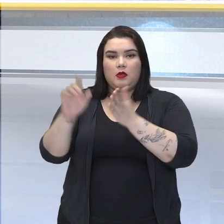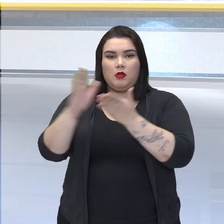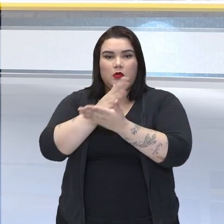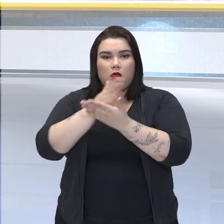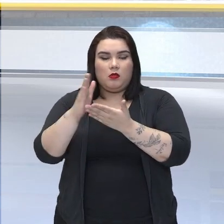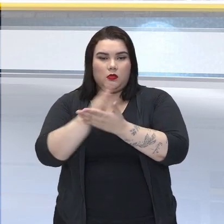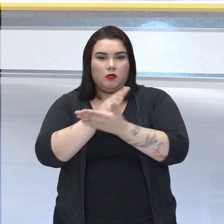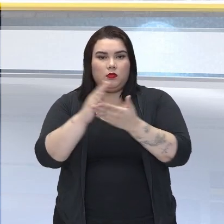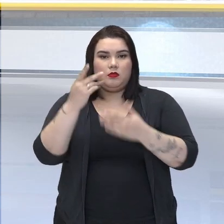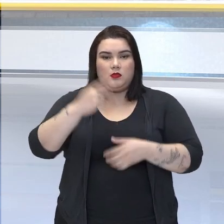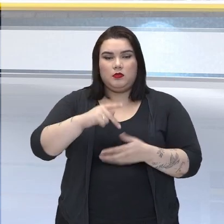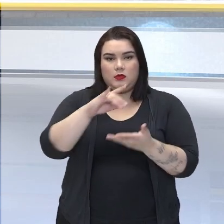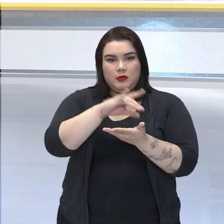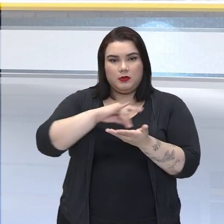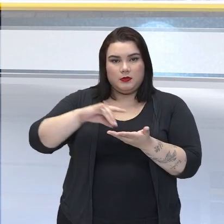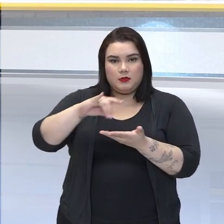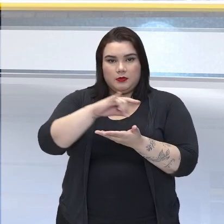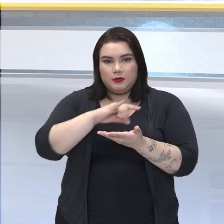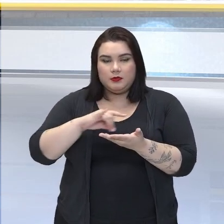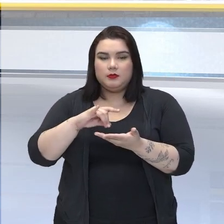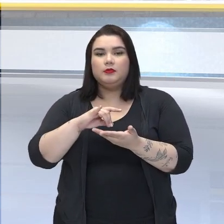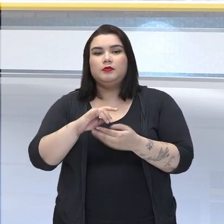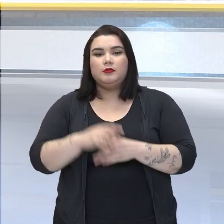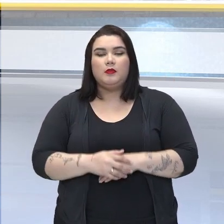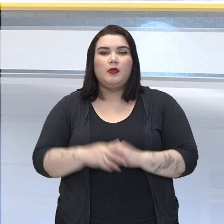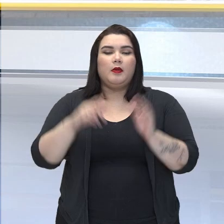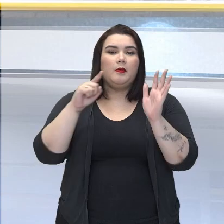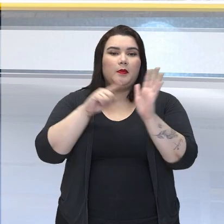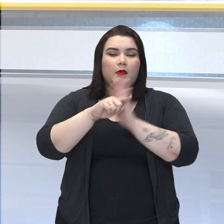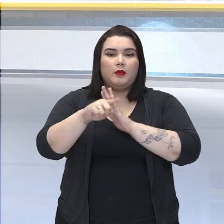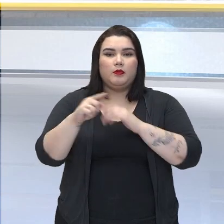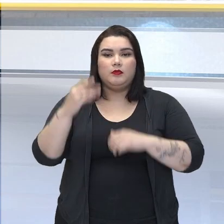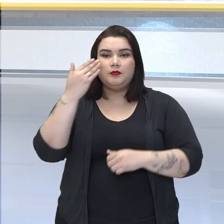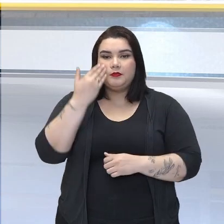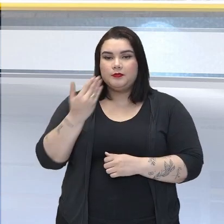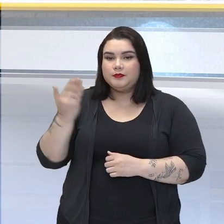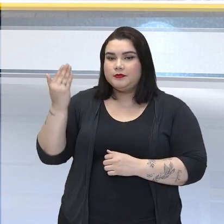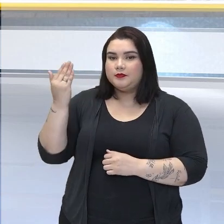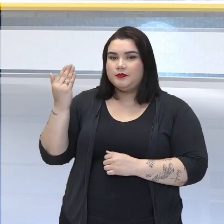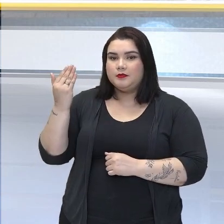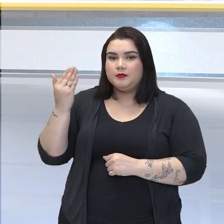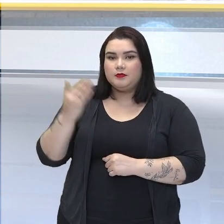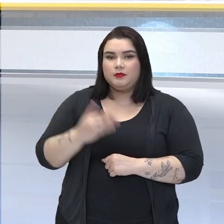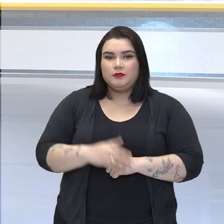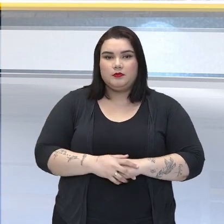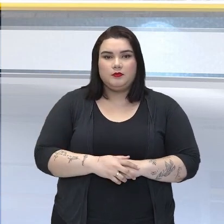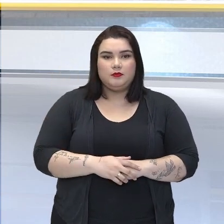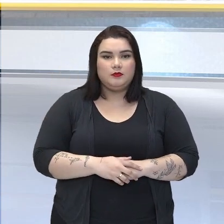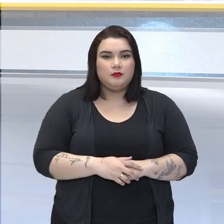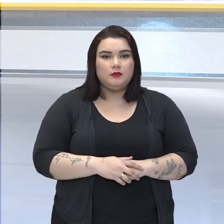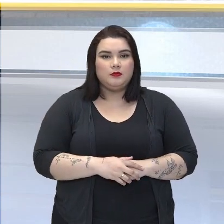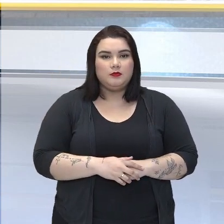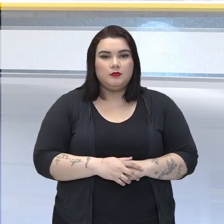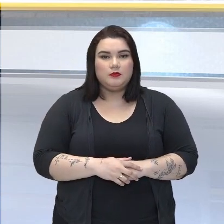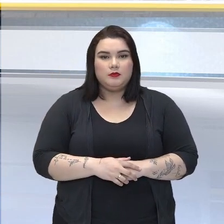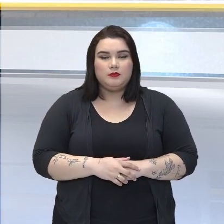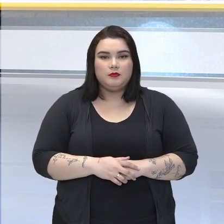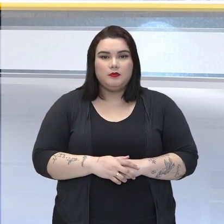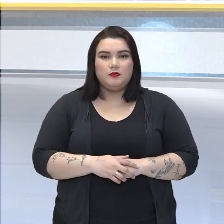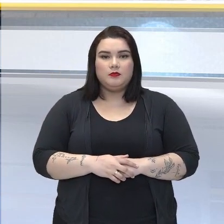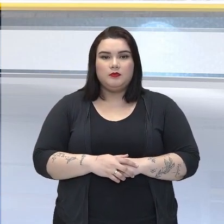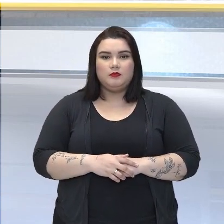colegas aqui do Centro de Mídia. E a pergunta foi a seguinte, ó. What is clickbait? What